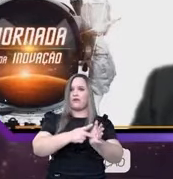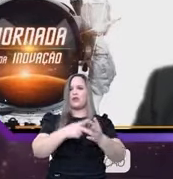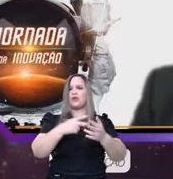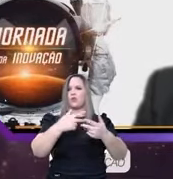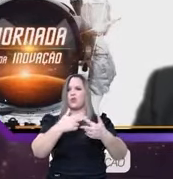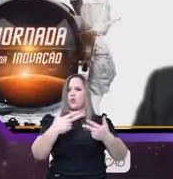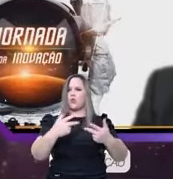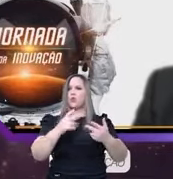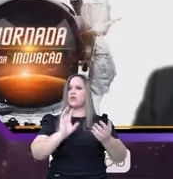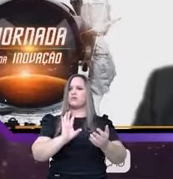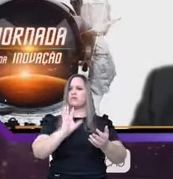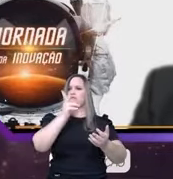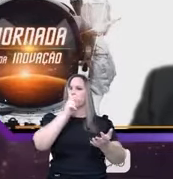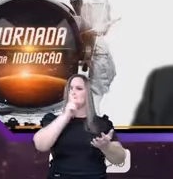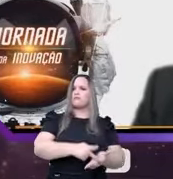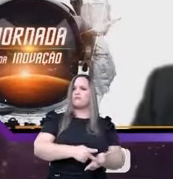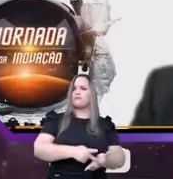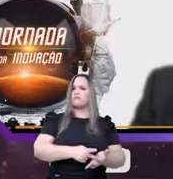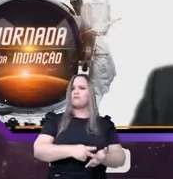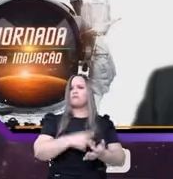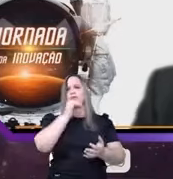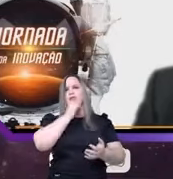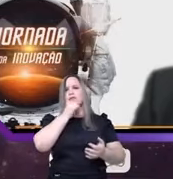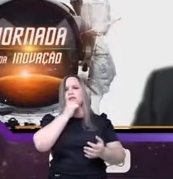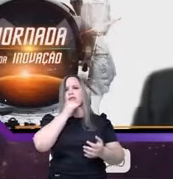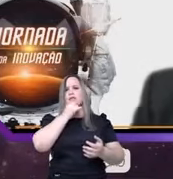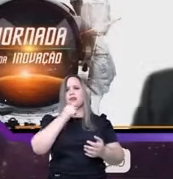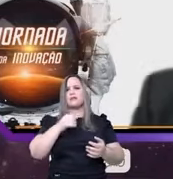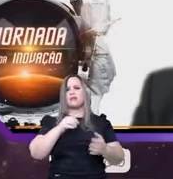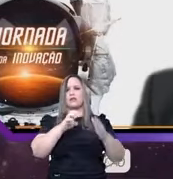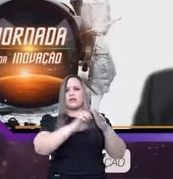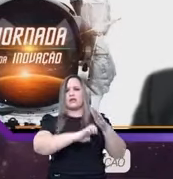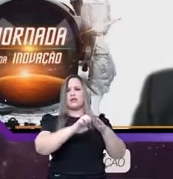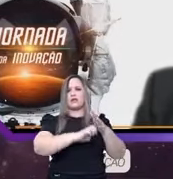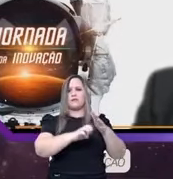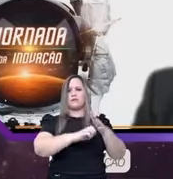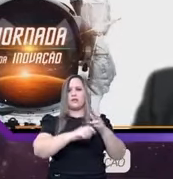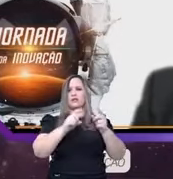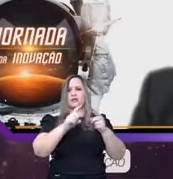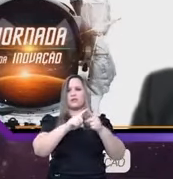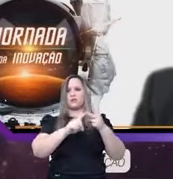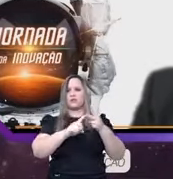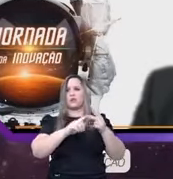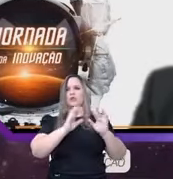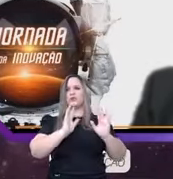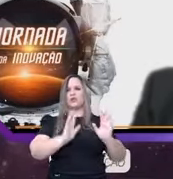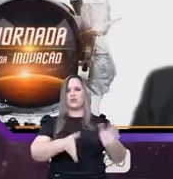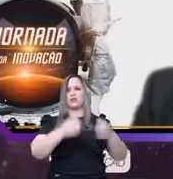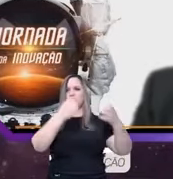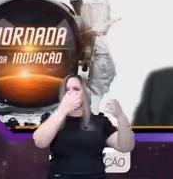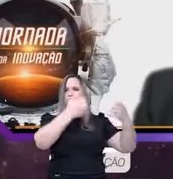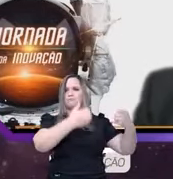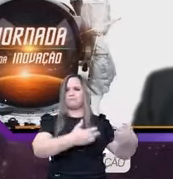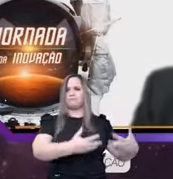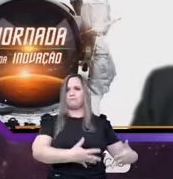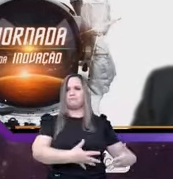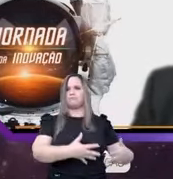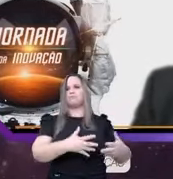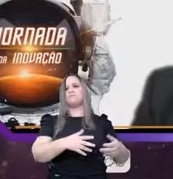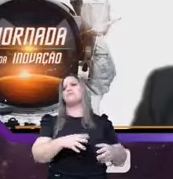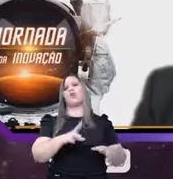factuais. Na verdade, esses todos são exemplos. Essas últimas duas empresas são empresas com nomes reais. Só uma das empresas tem um nome